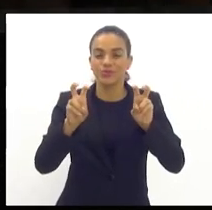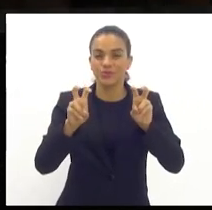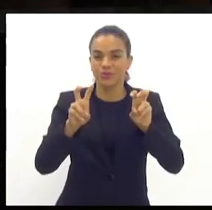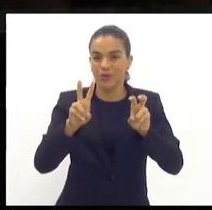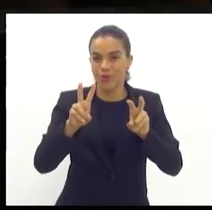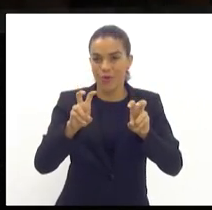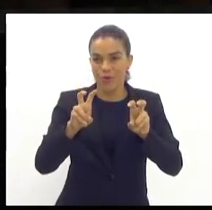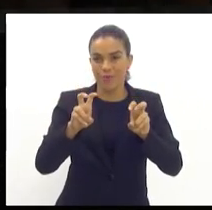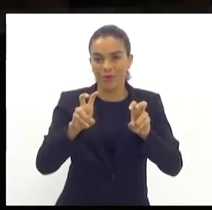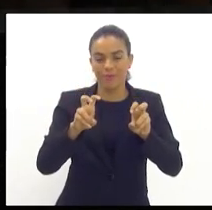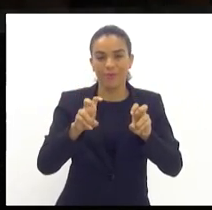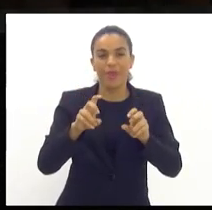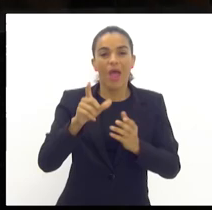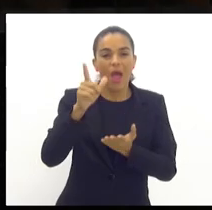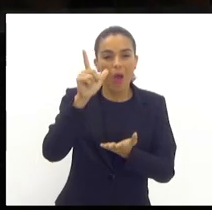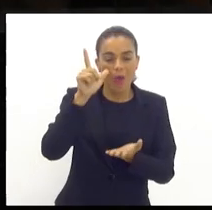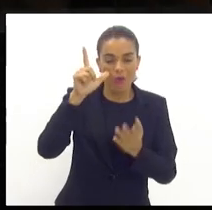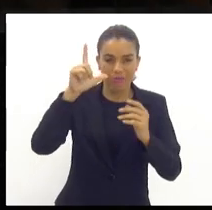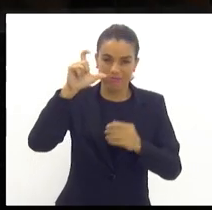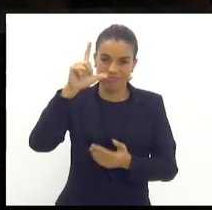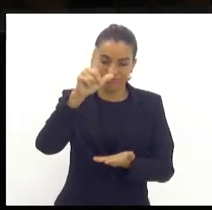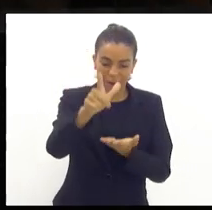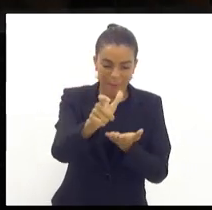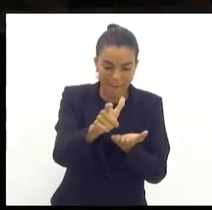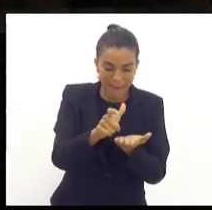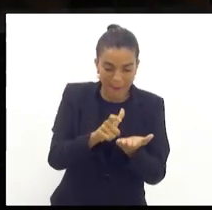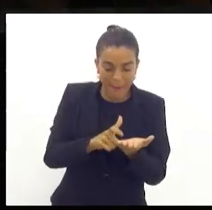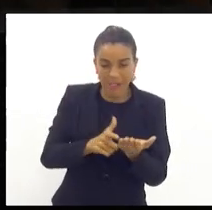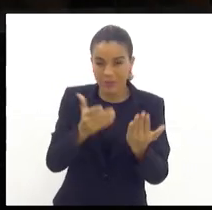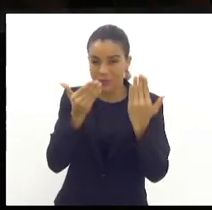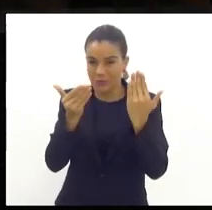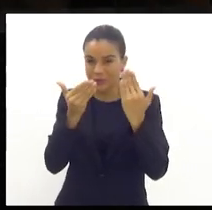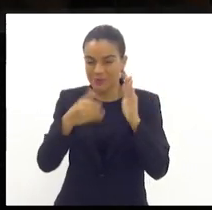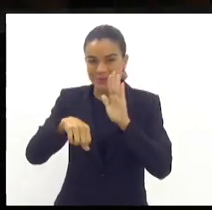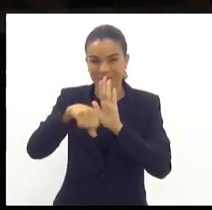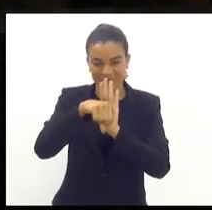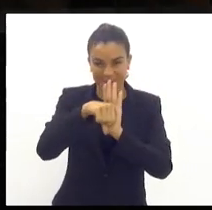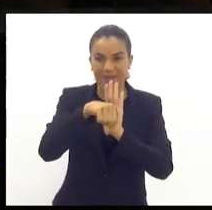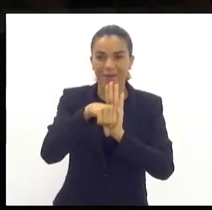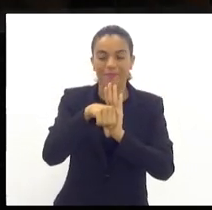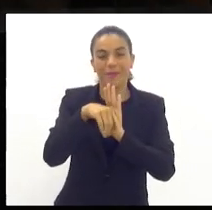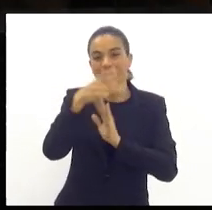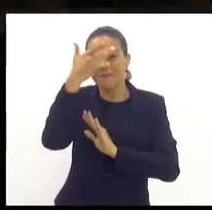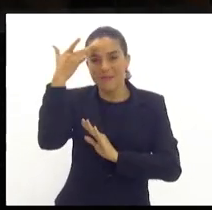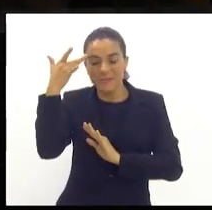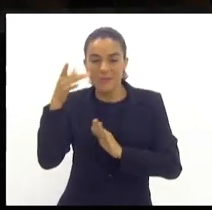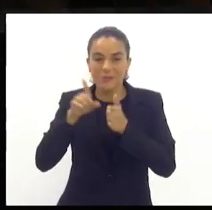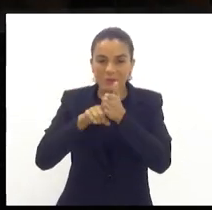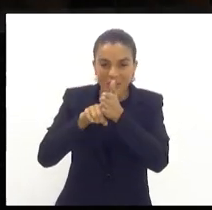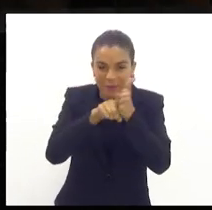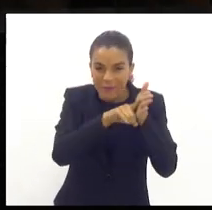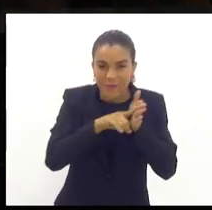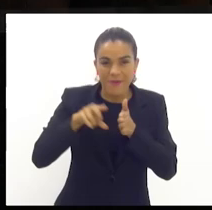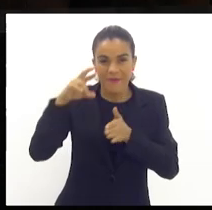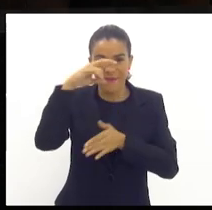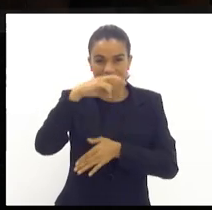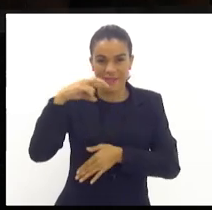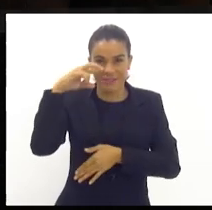reconhecimento fotográfico daqueles que estão sendo investigados